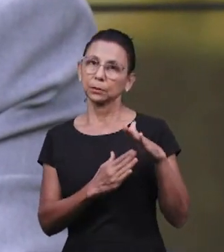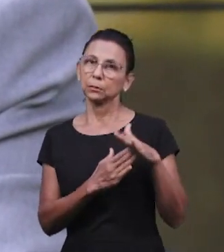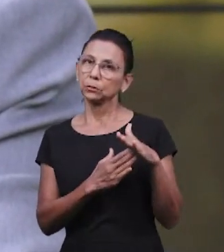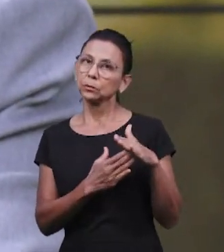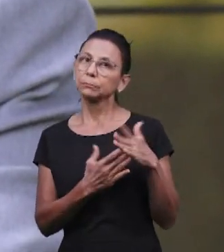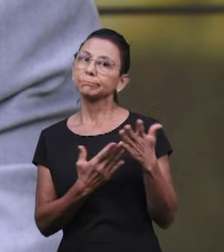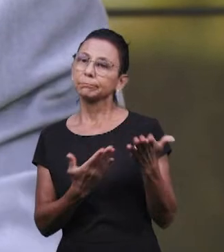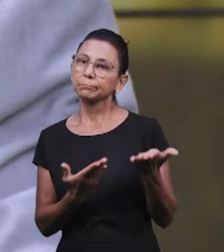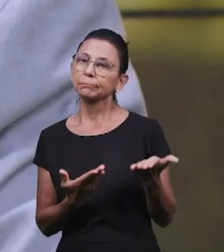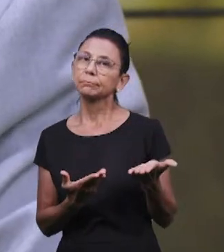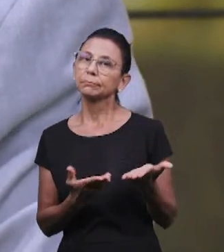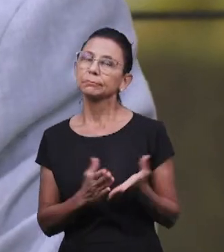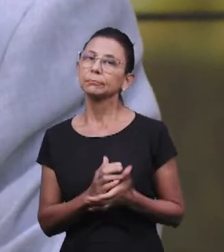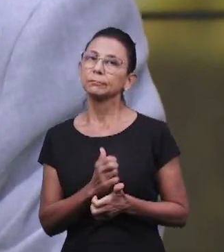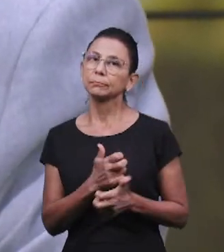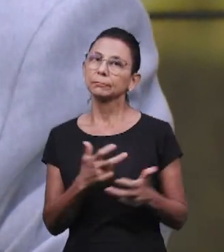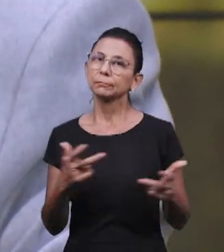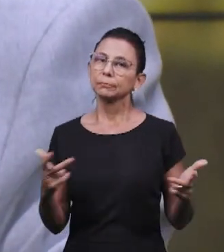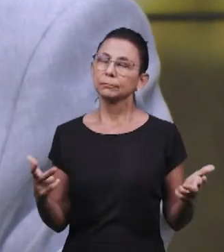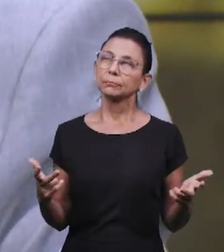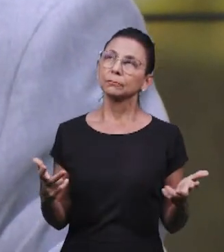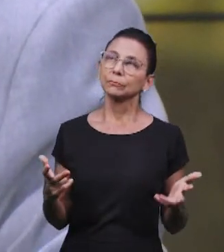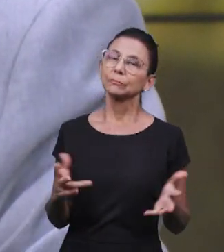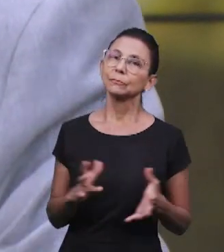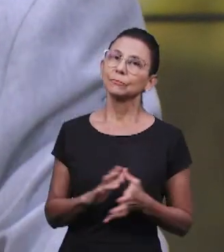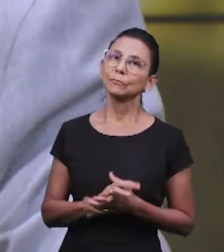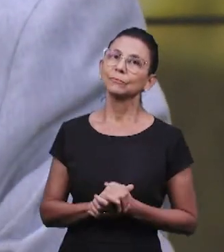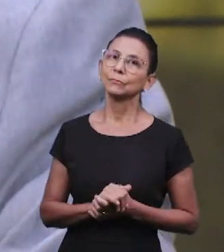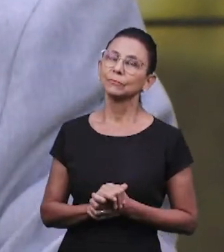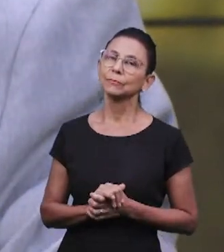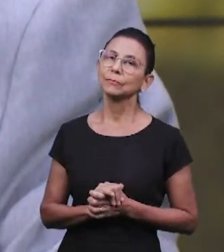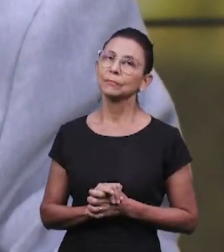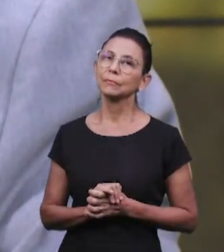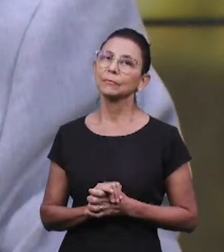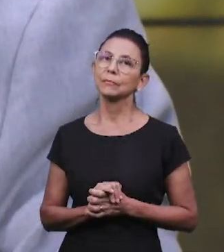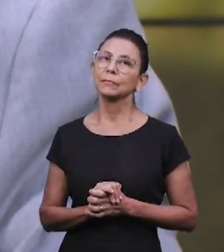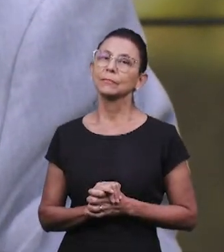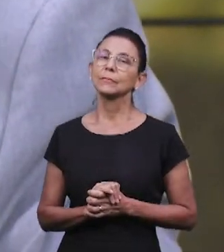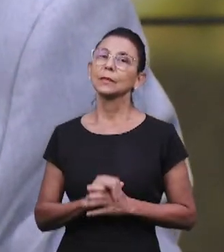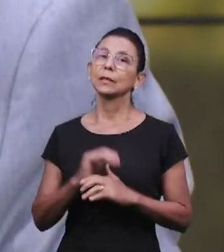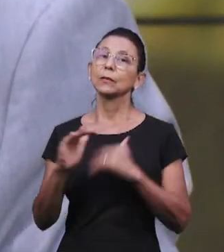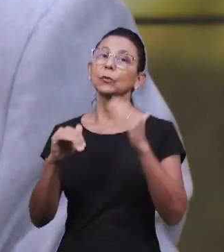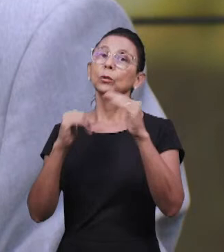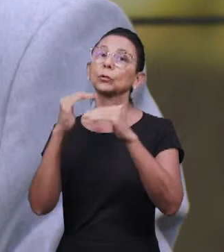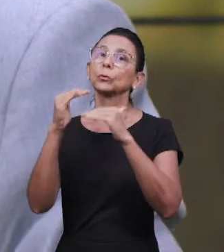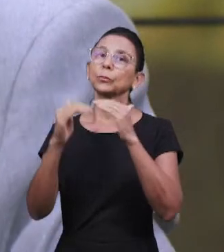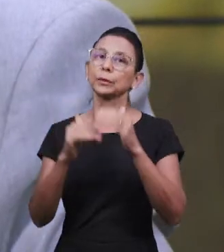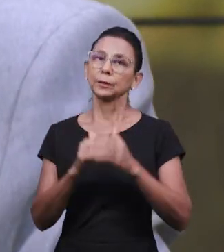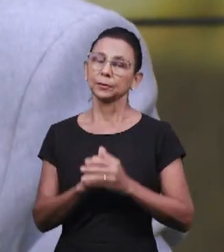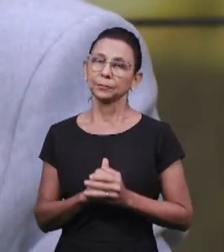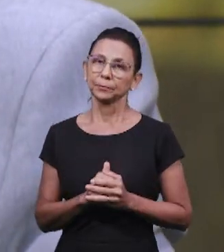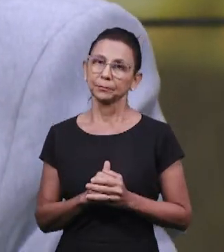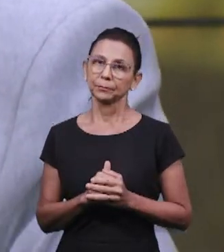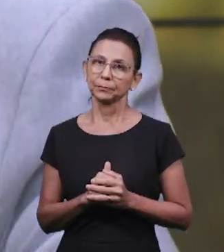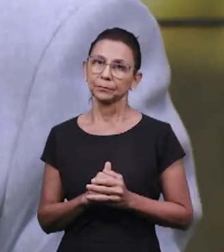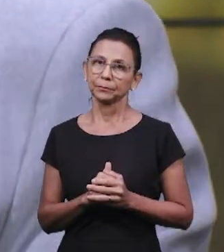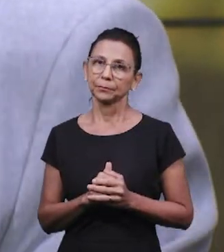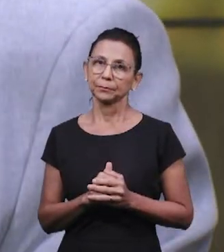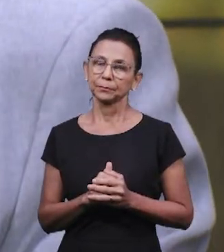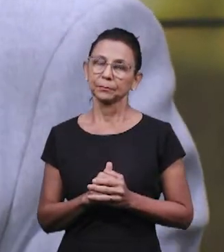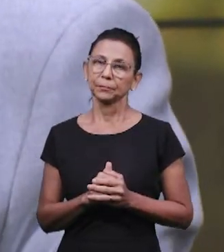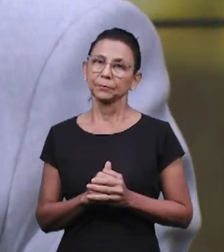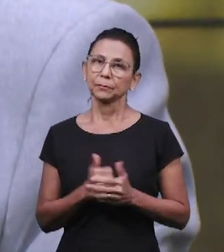para que as coisas aconteçam ali dentro daquilo que é necessário.